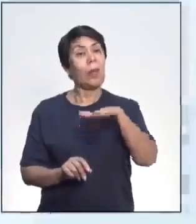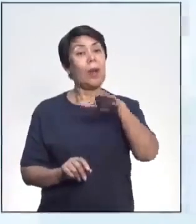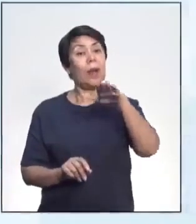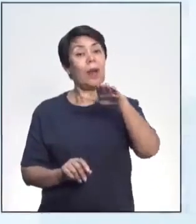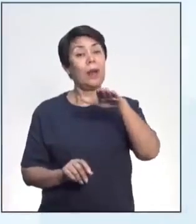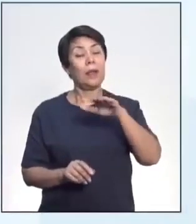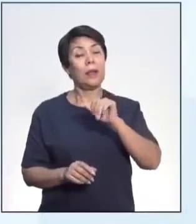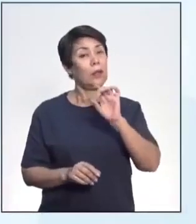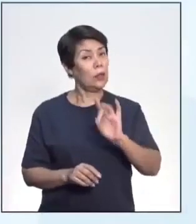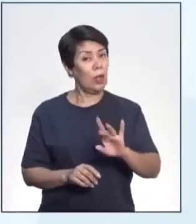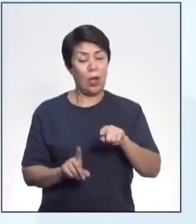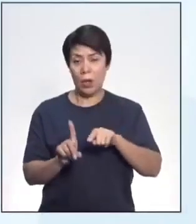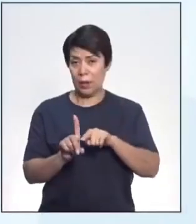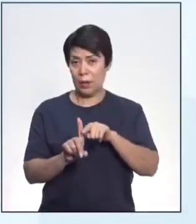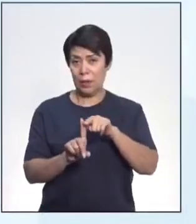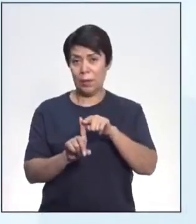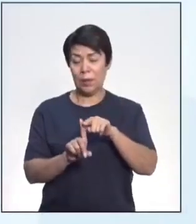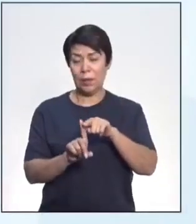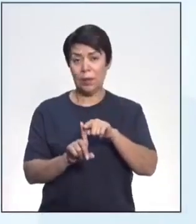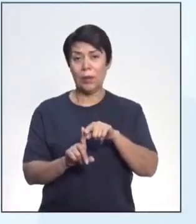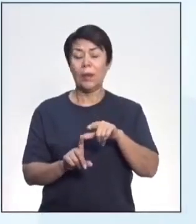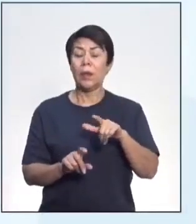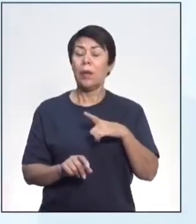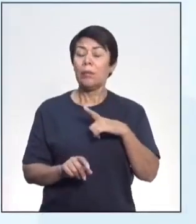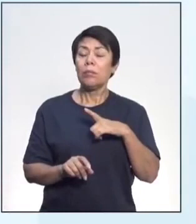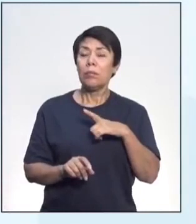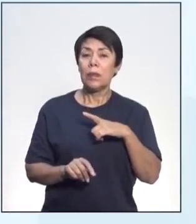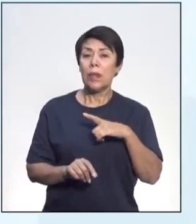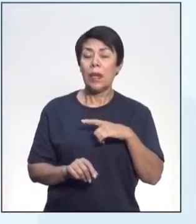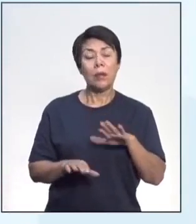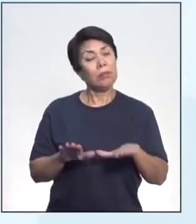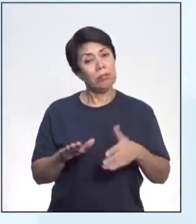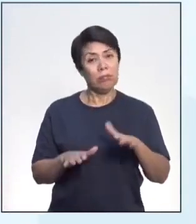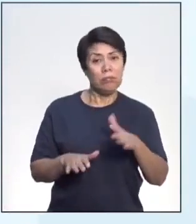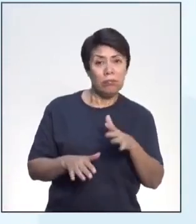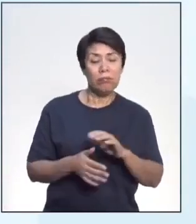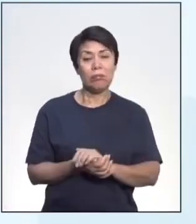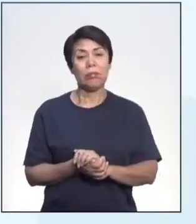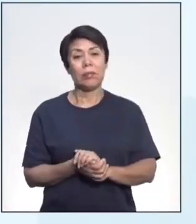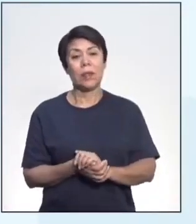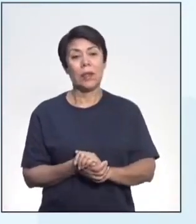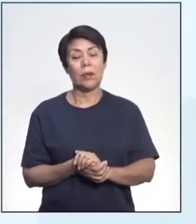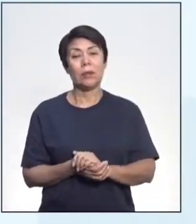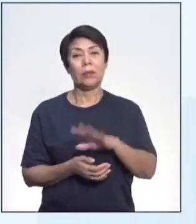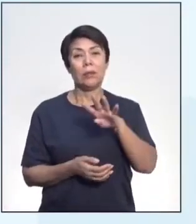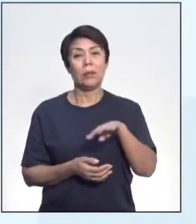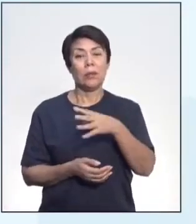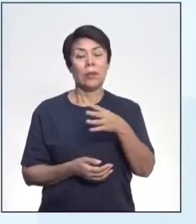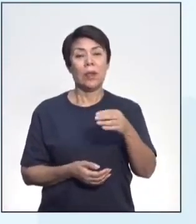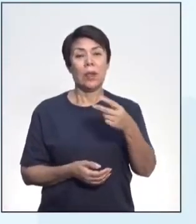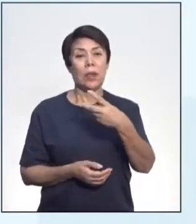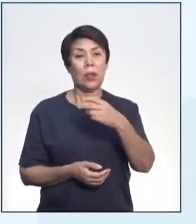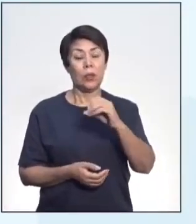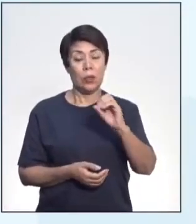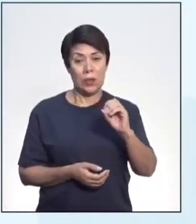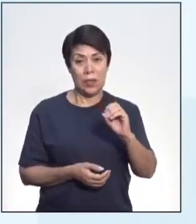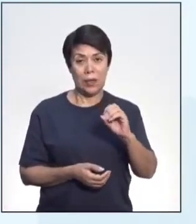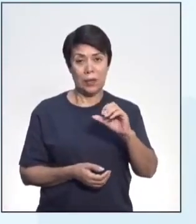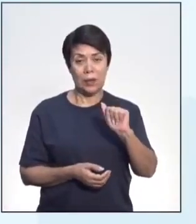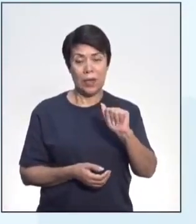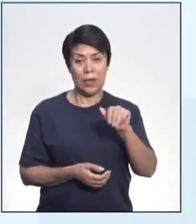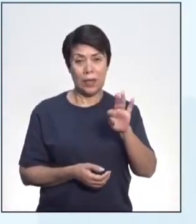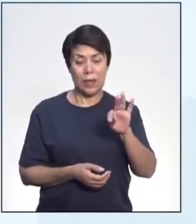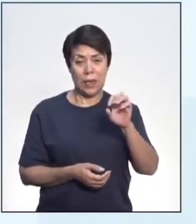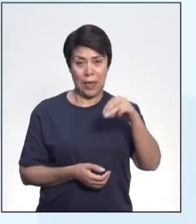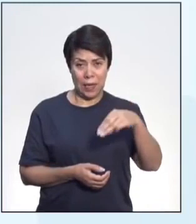temperatura apenas, eu tenho um rendimento razoável, né? Vamos lá. Vamos pegar na linha dos 200 graus, 200 atm, a primeira